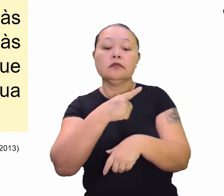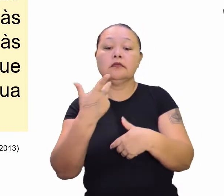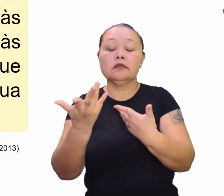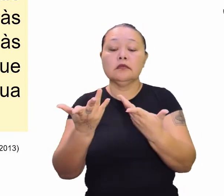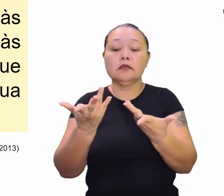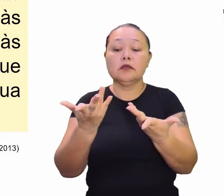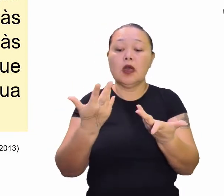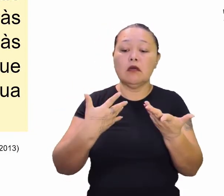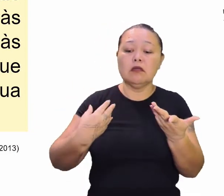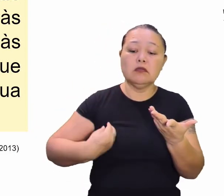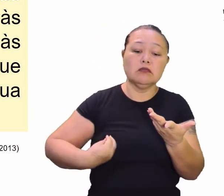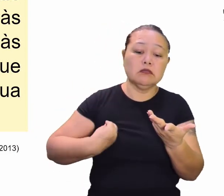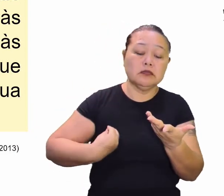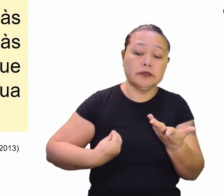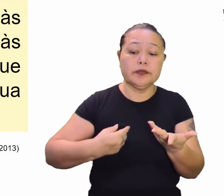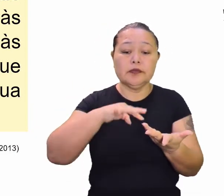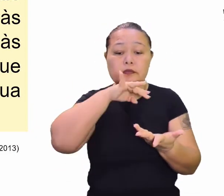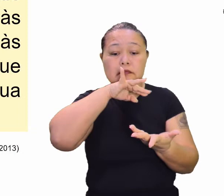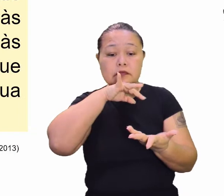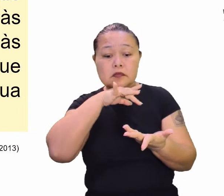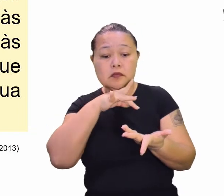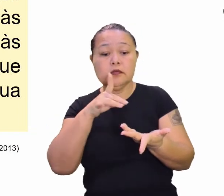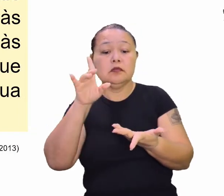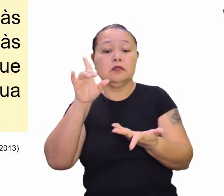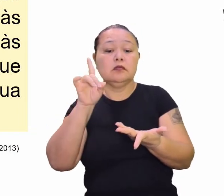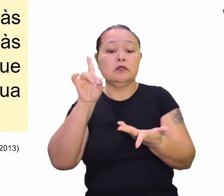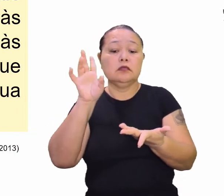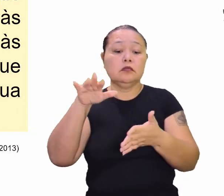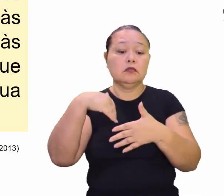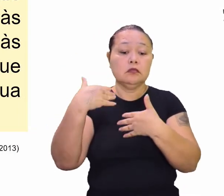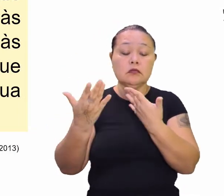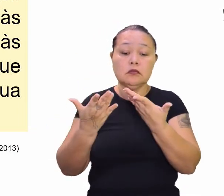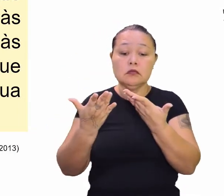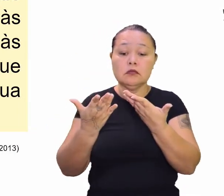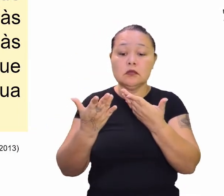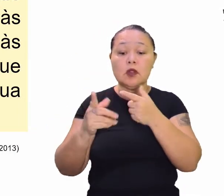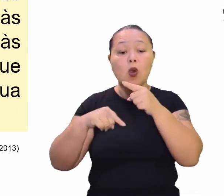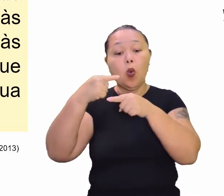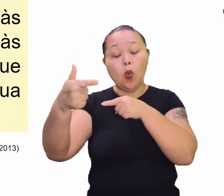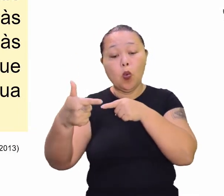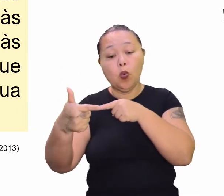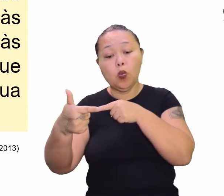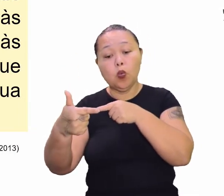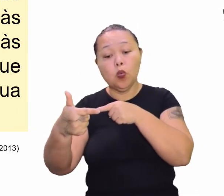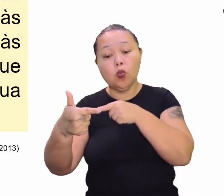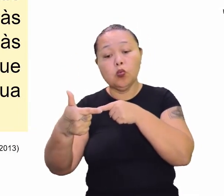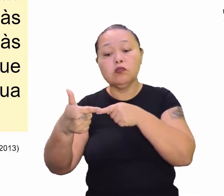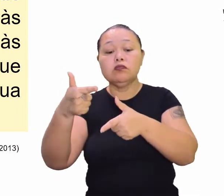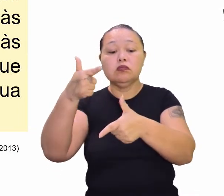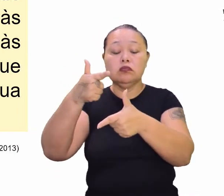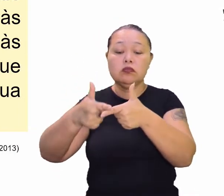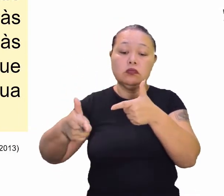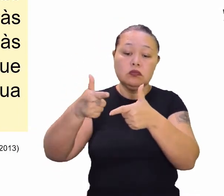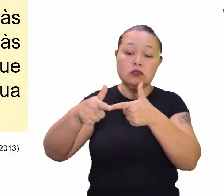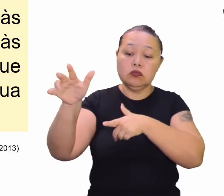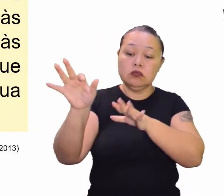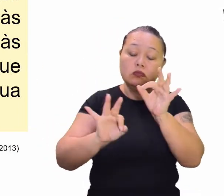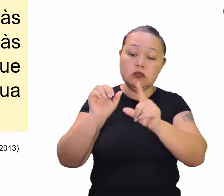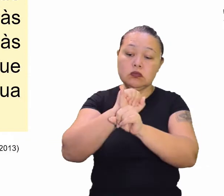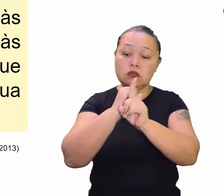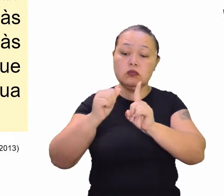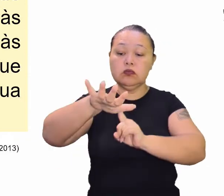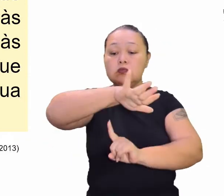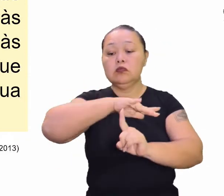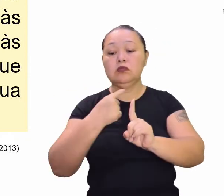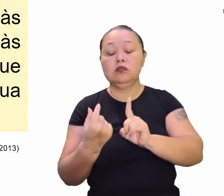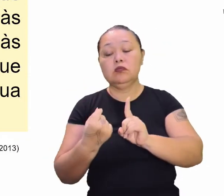condições de vida. Estão submetidos a grande parte que está submetida a essas dificuldades de ordem